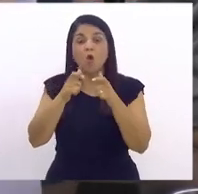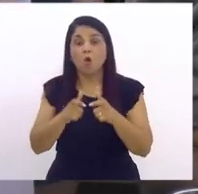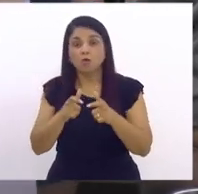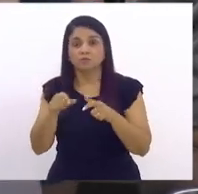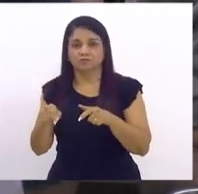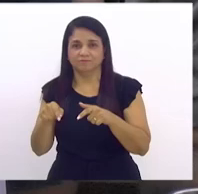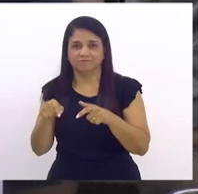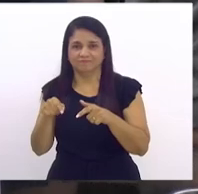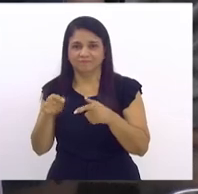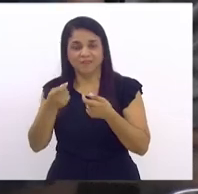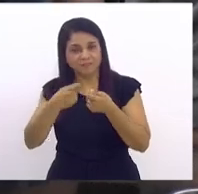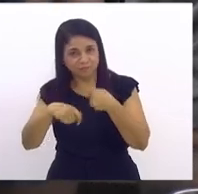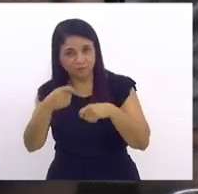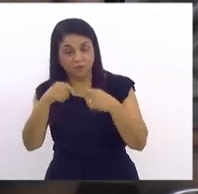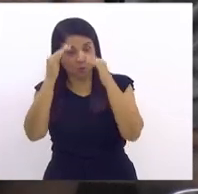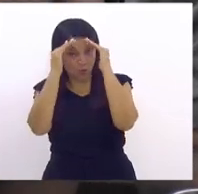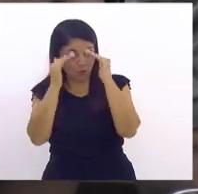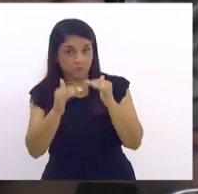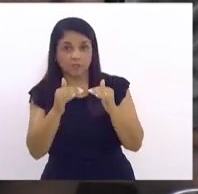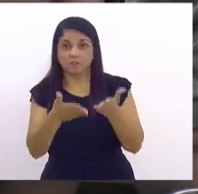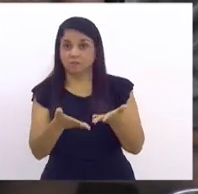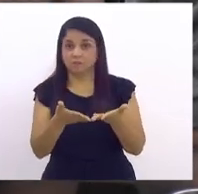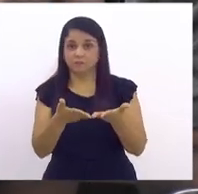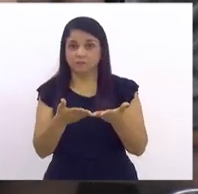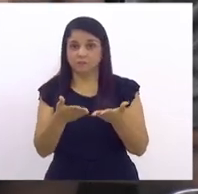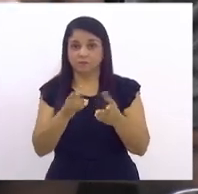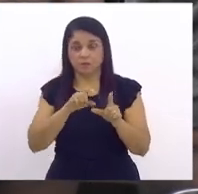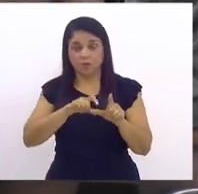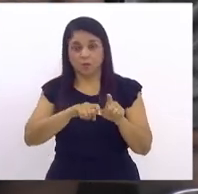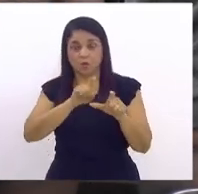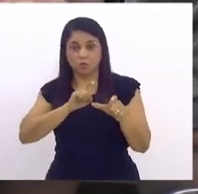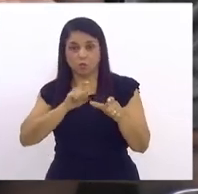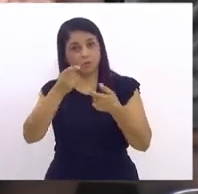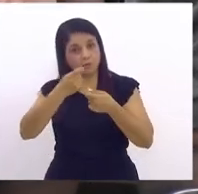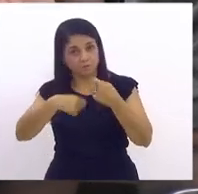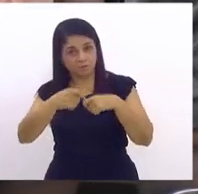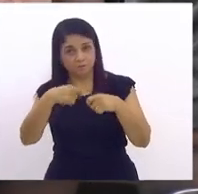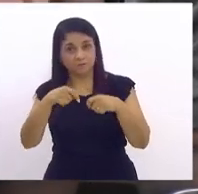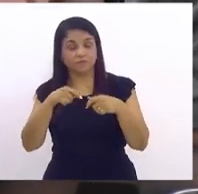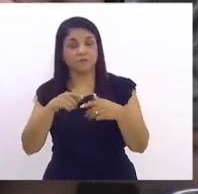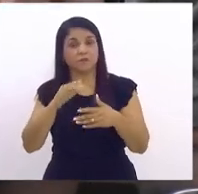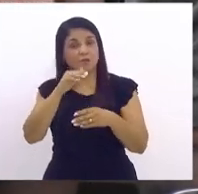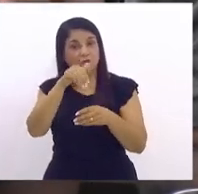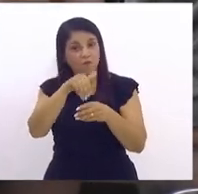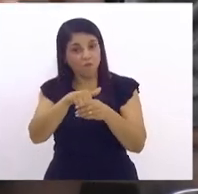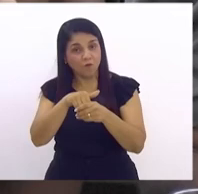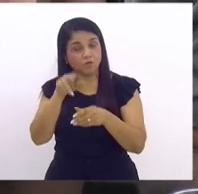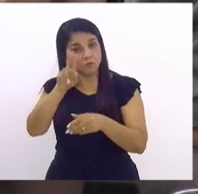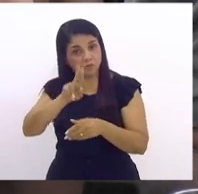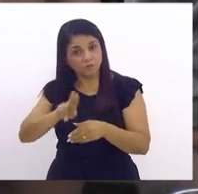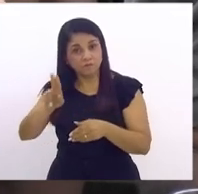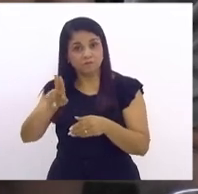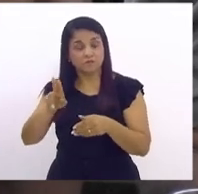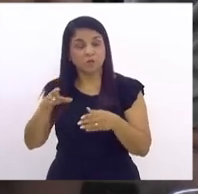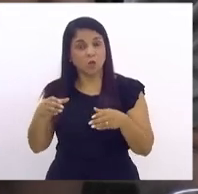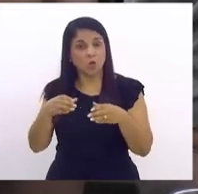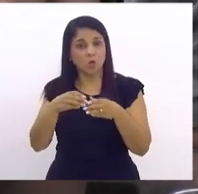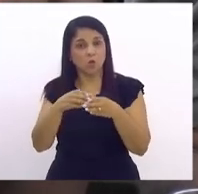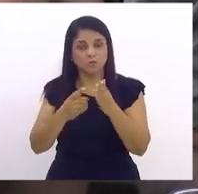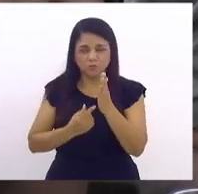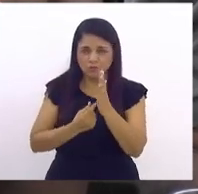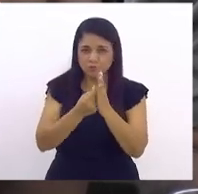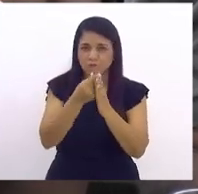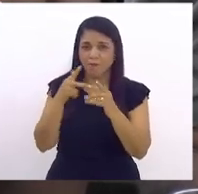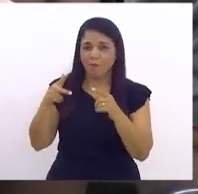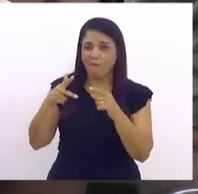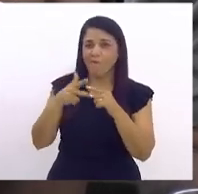respeito à autonomia administrativa. Esse projeto eu boto sempre para a universidade. A Comissão de Orçamento corta sempre